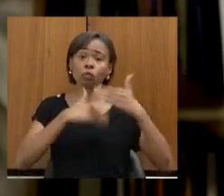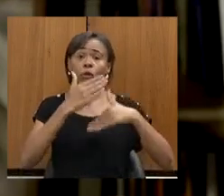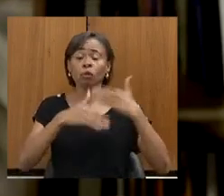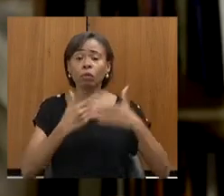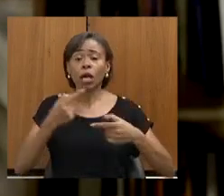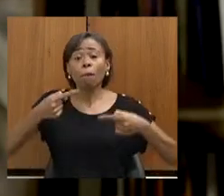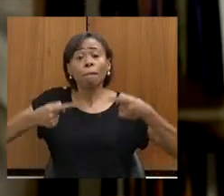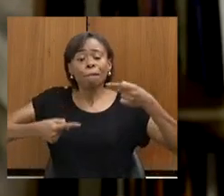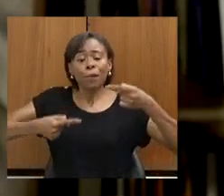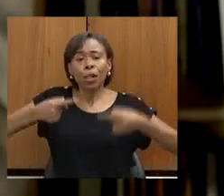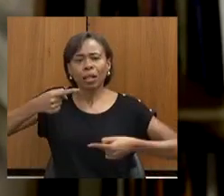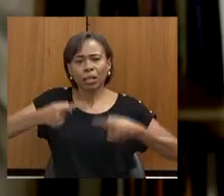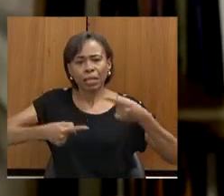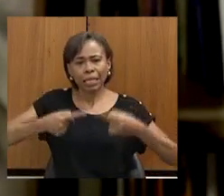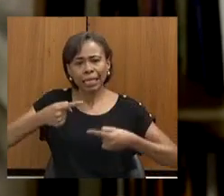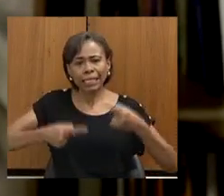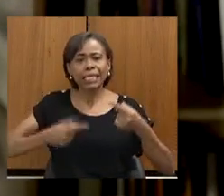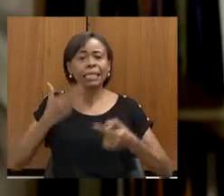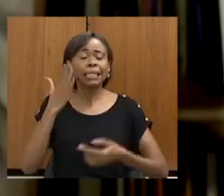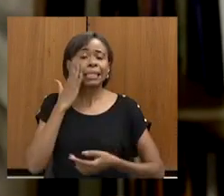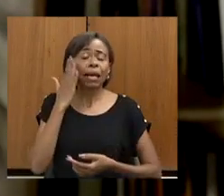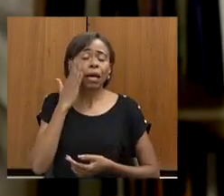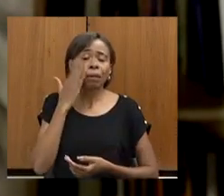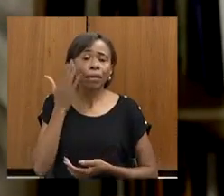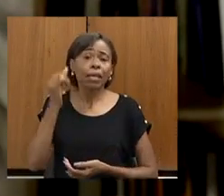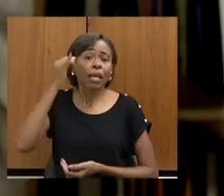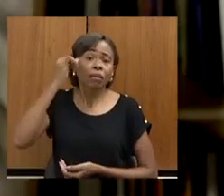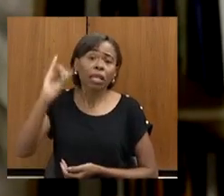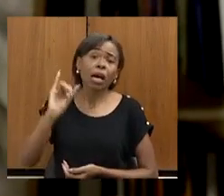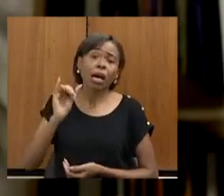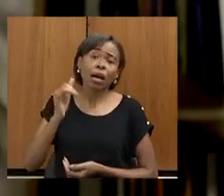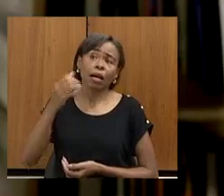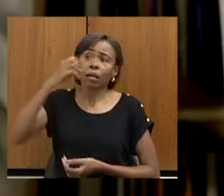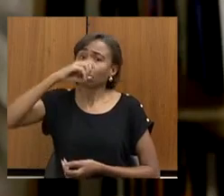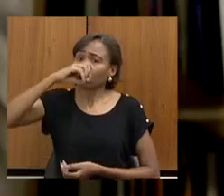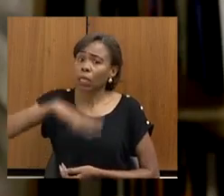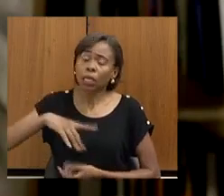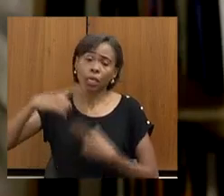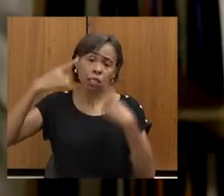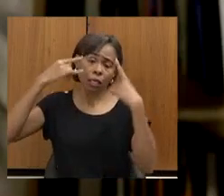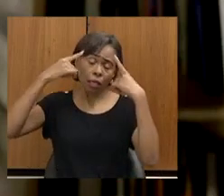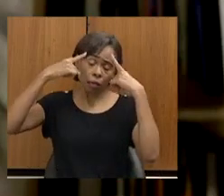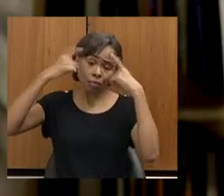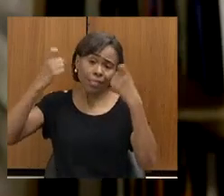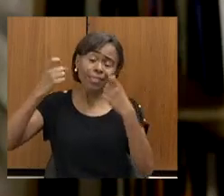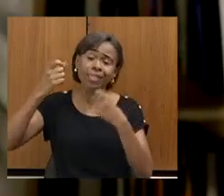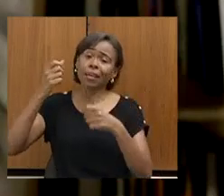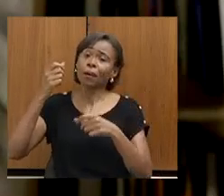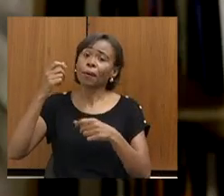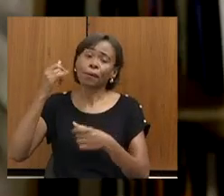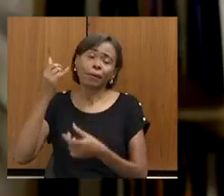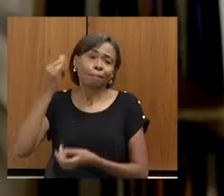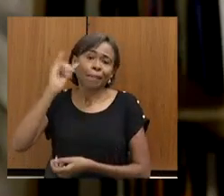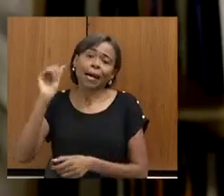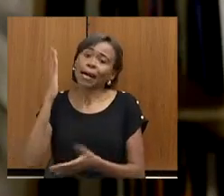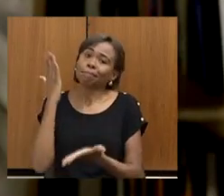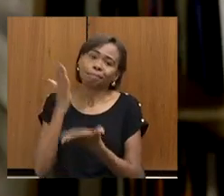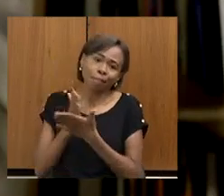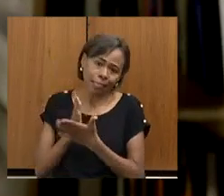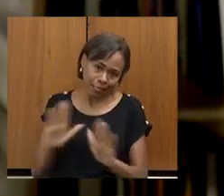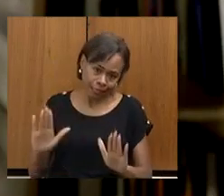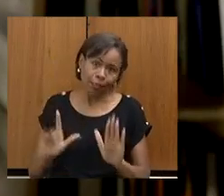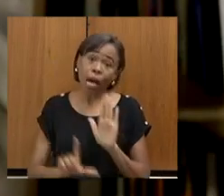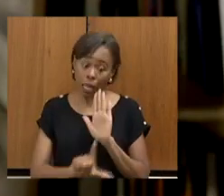com a agressão e a violência, para preveni-la, para combatê-la. Não só as leis